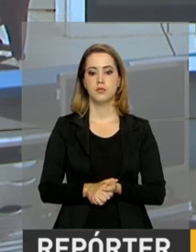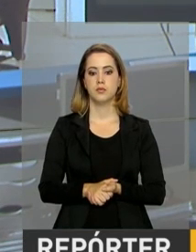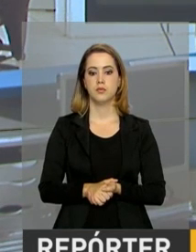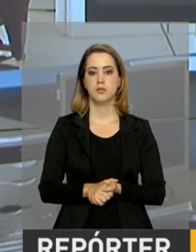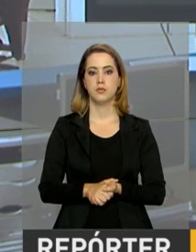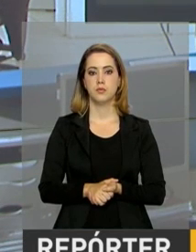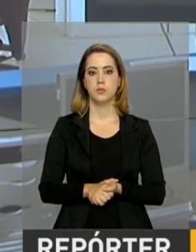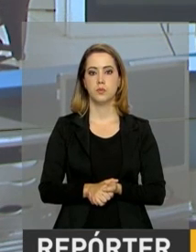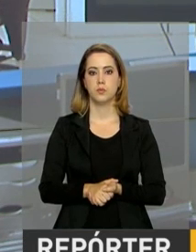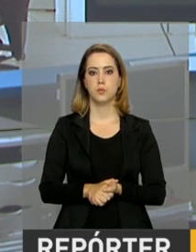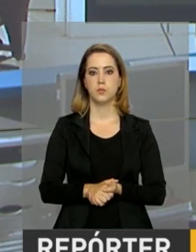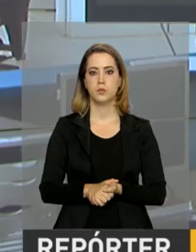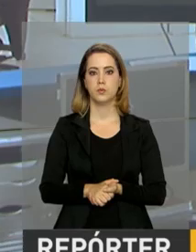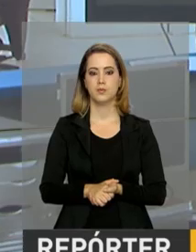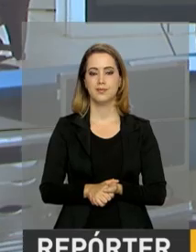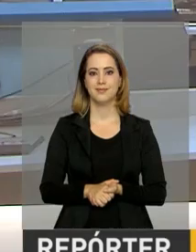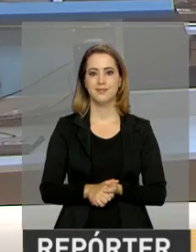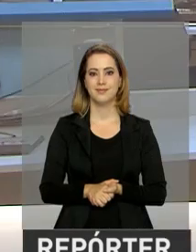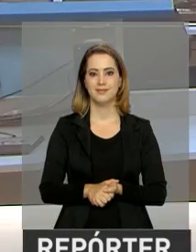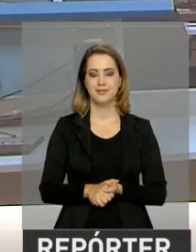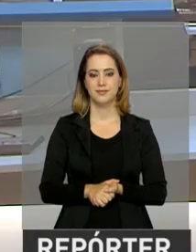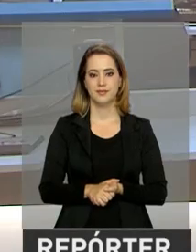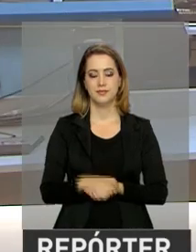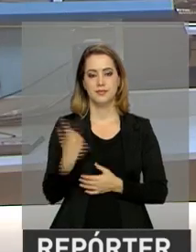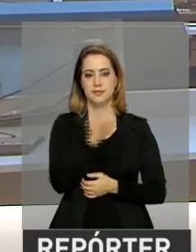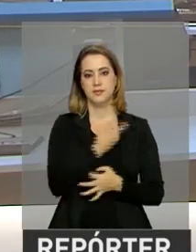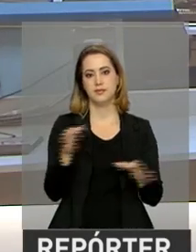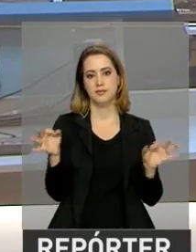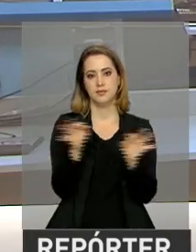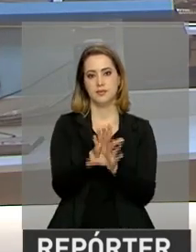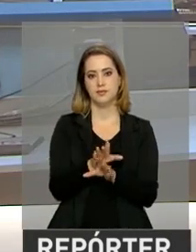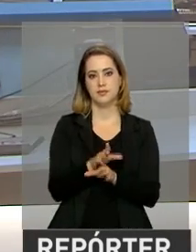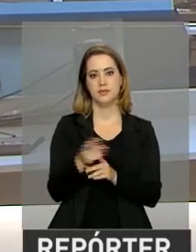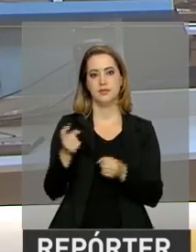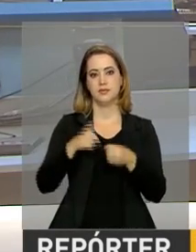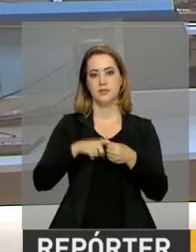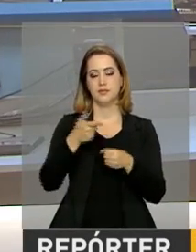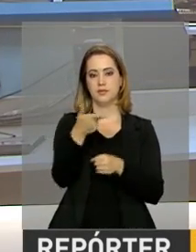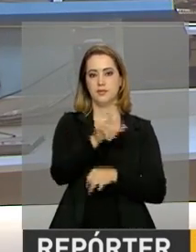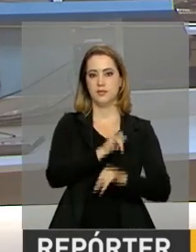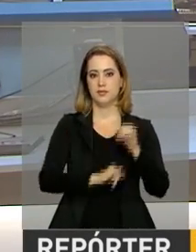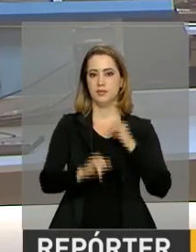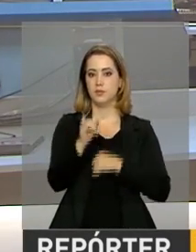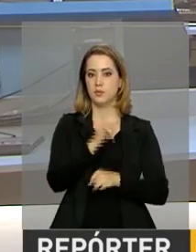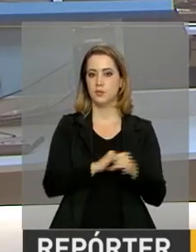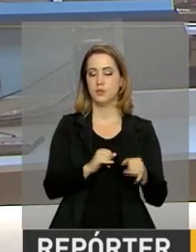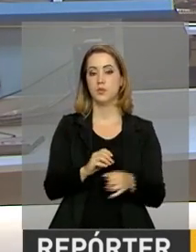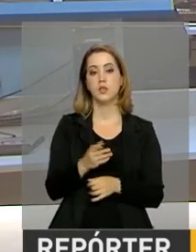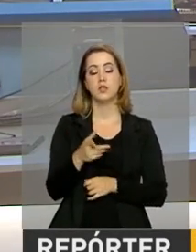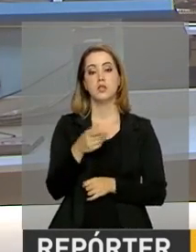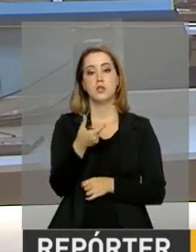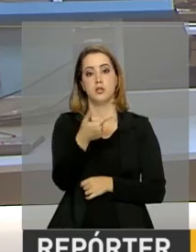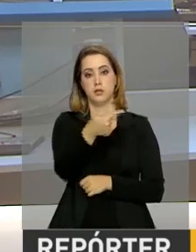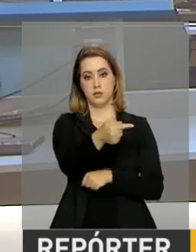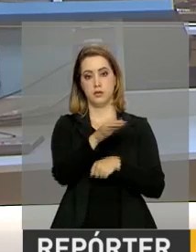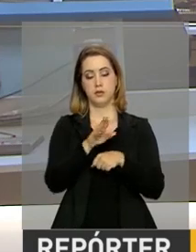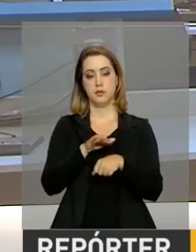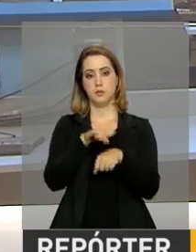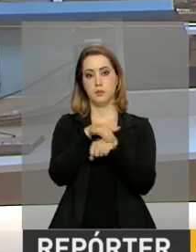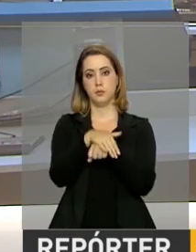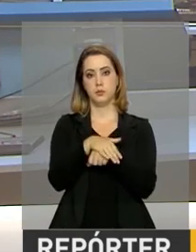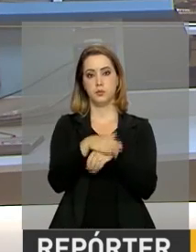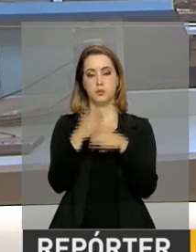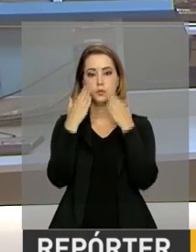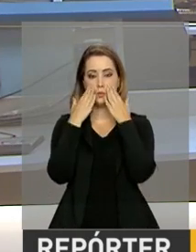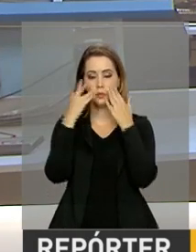www.semanagugakuerten.com.br of ponto br e nós ficamos por aqui voltamos a qualquer momento com outras informações ou a sete da noite na